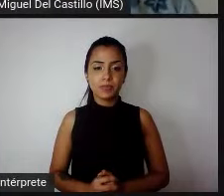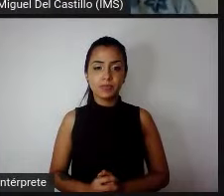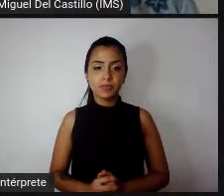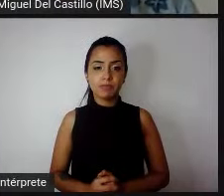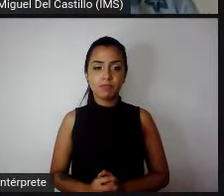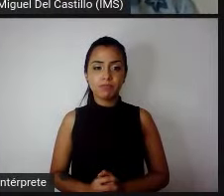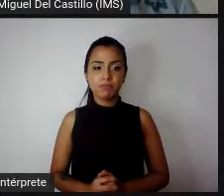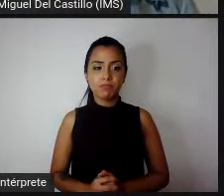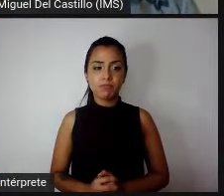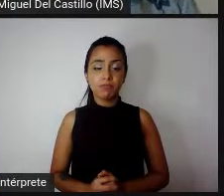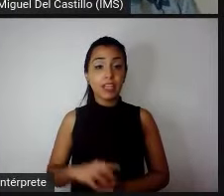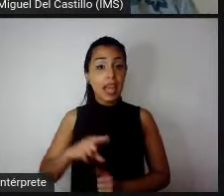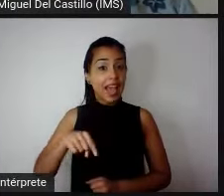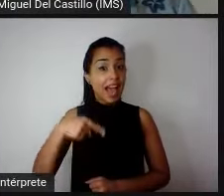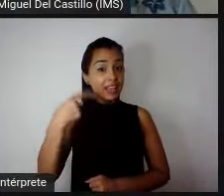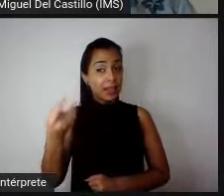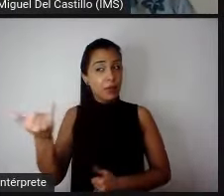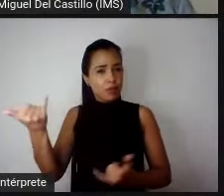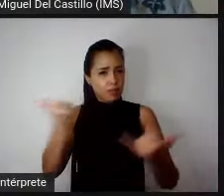era ruim,